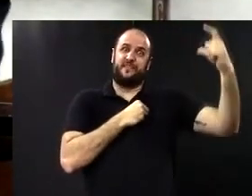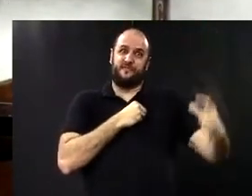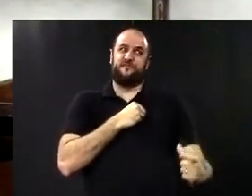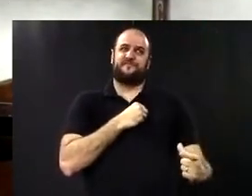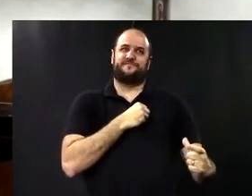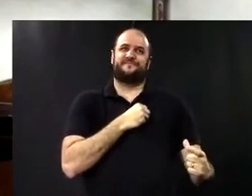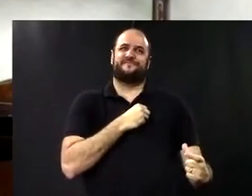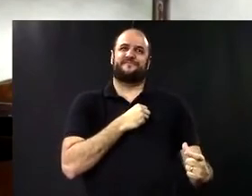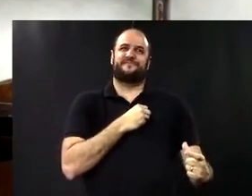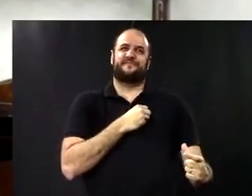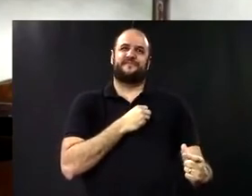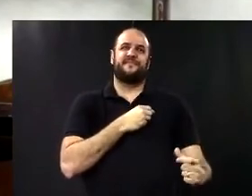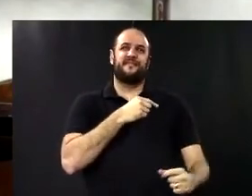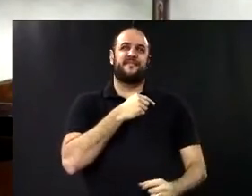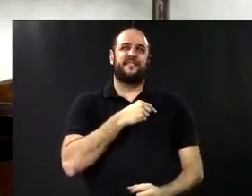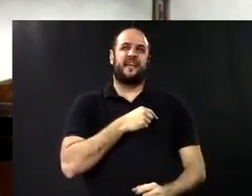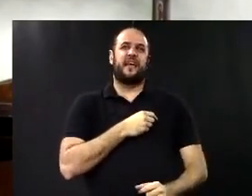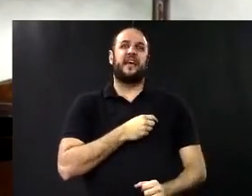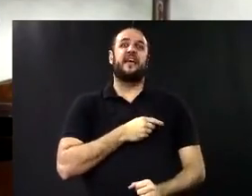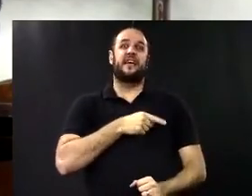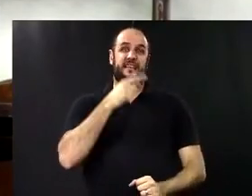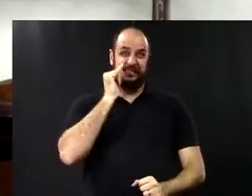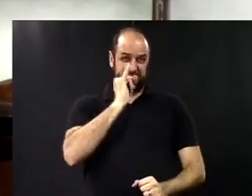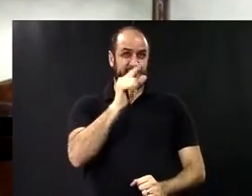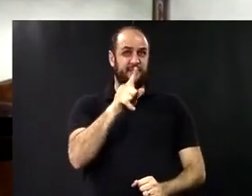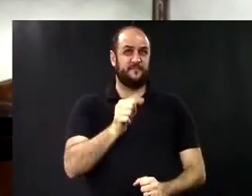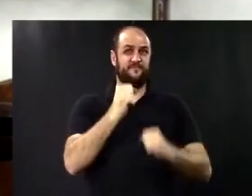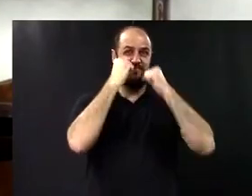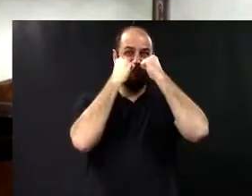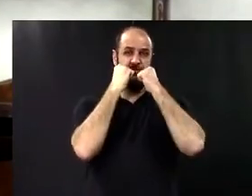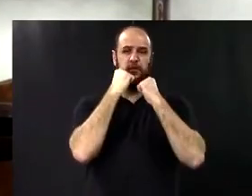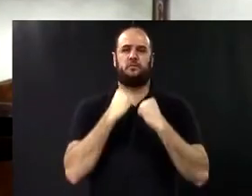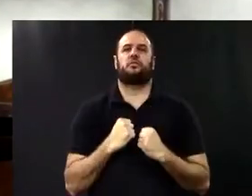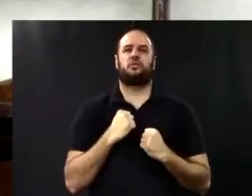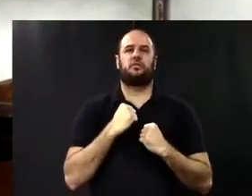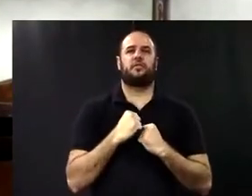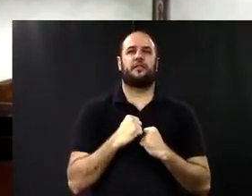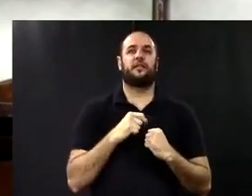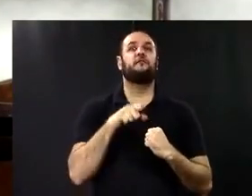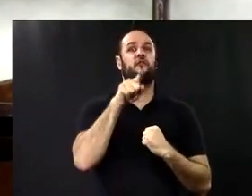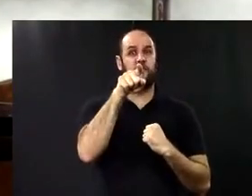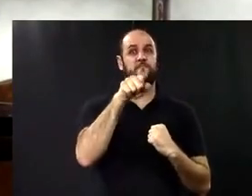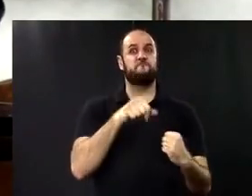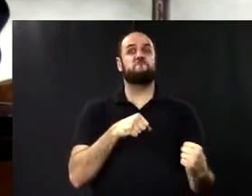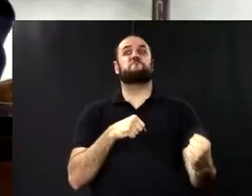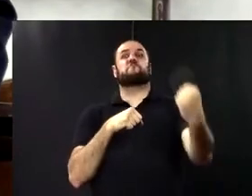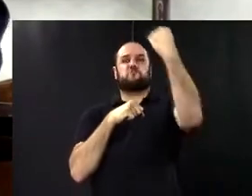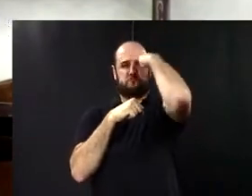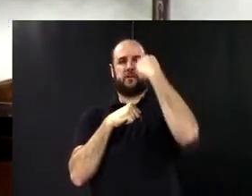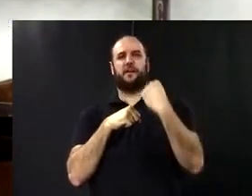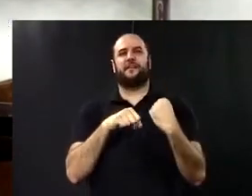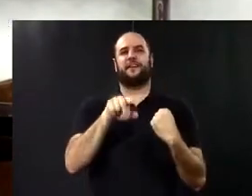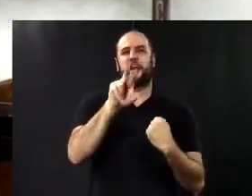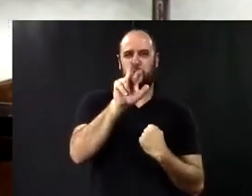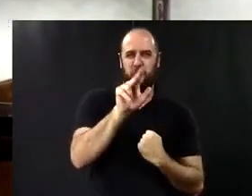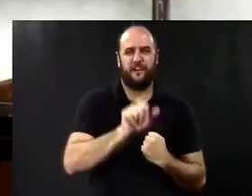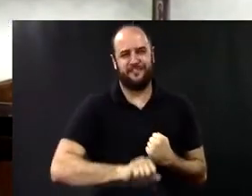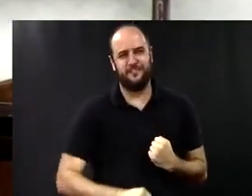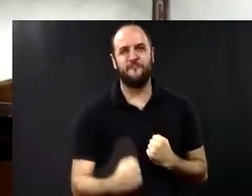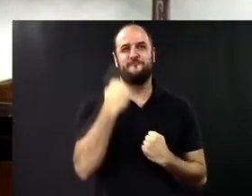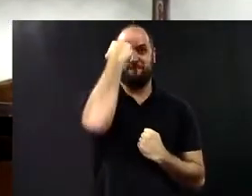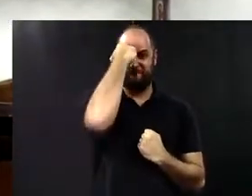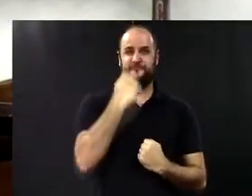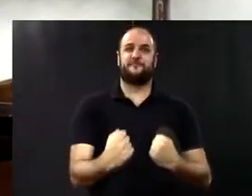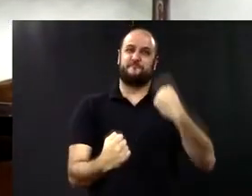ao abaixar a sua guarda, ele vai te esbofetear, ele vai te dar um jab de direita, um jab de